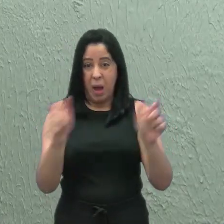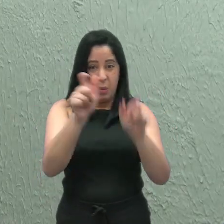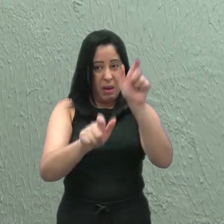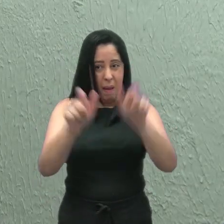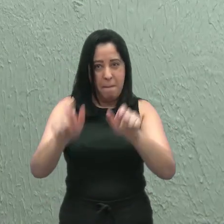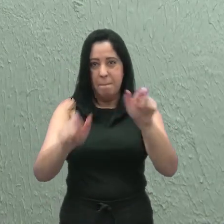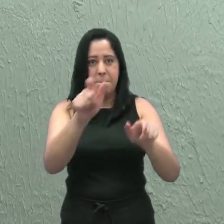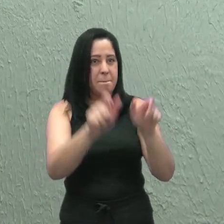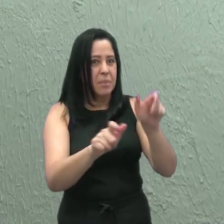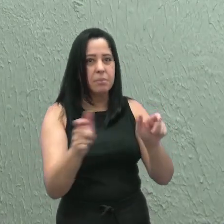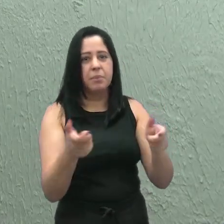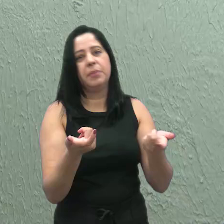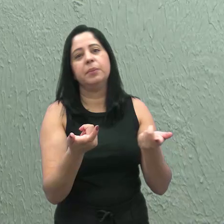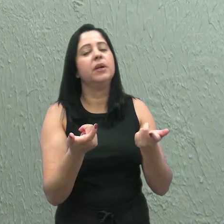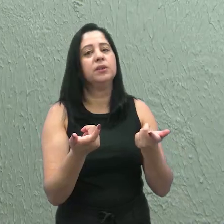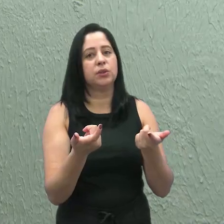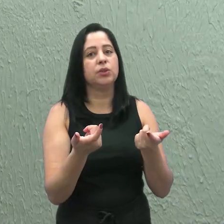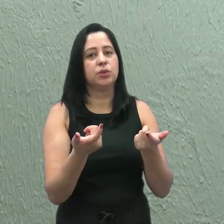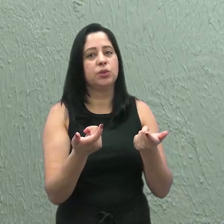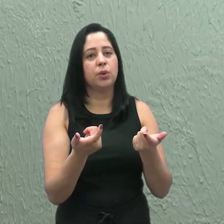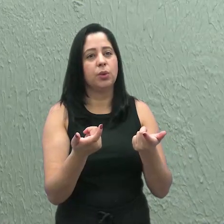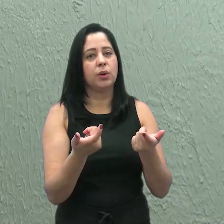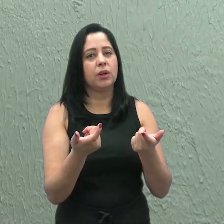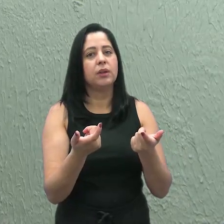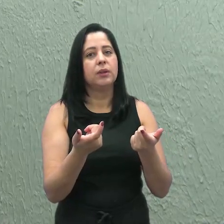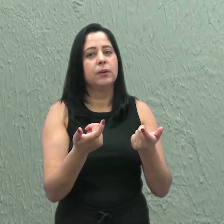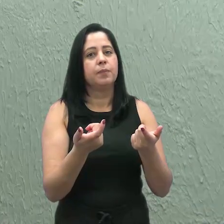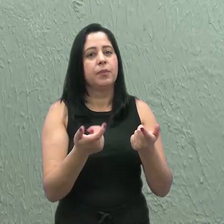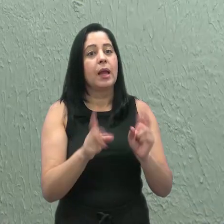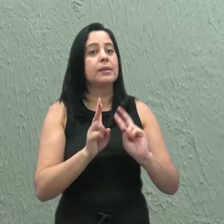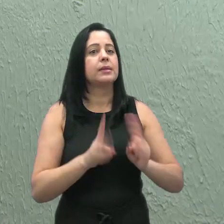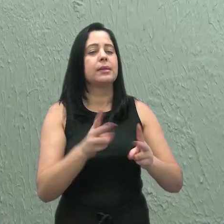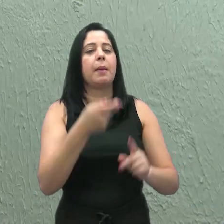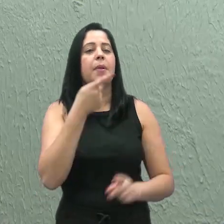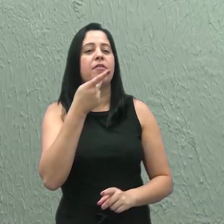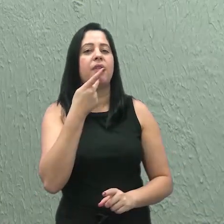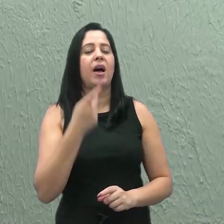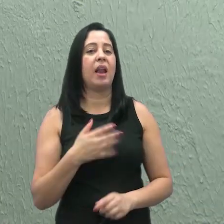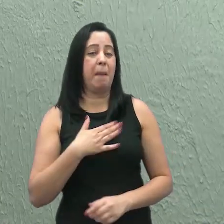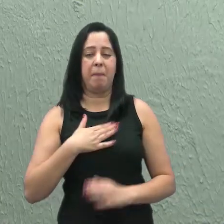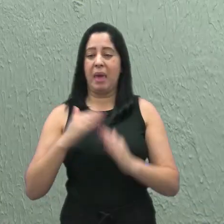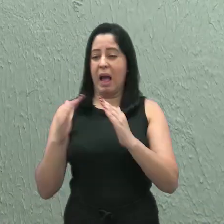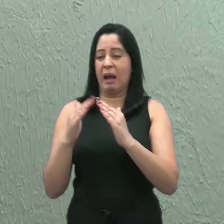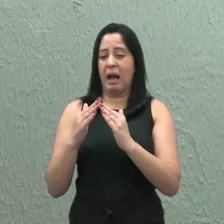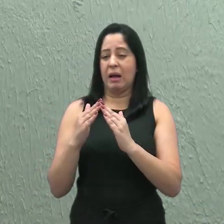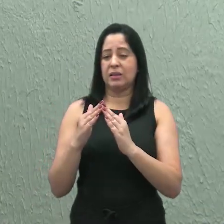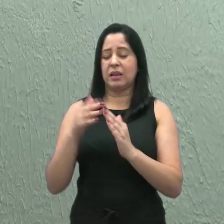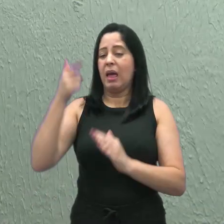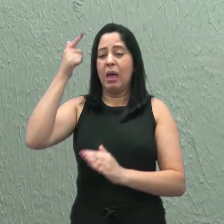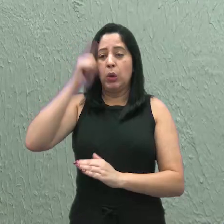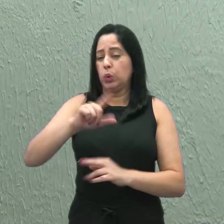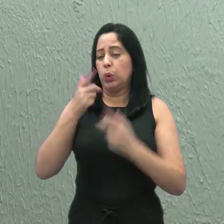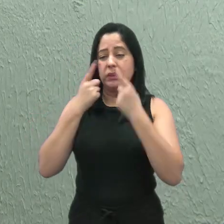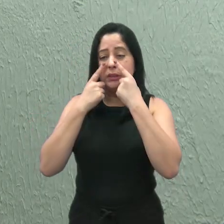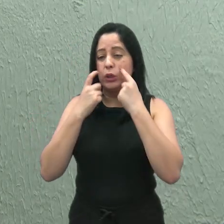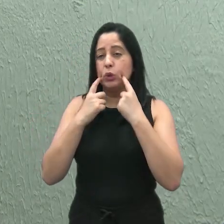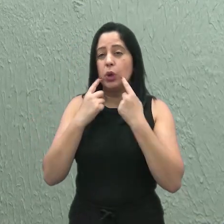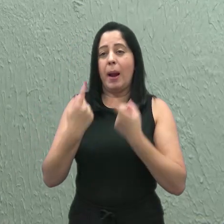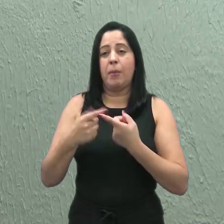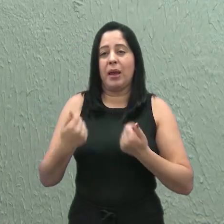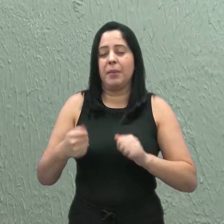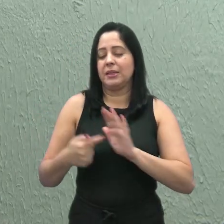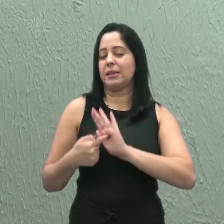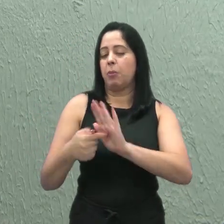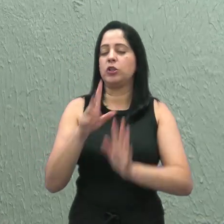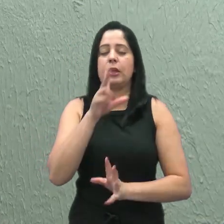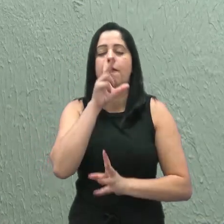maioria das pessoas que passam, que a gente, né, escuta aqui, elas dizem, em casa eu não consigo demonstrar, eu tenho